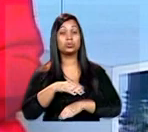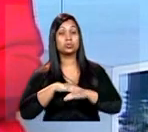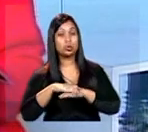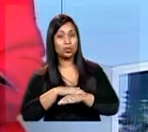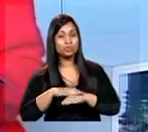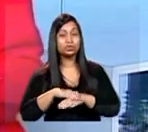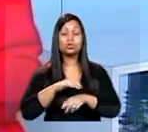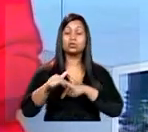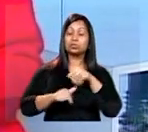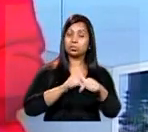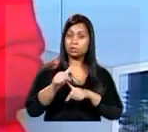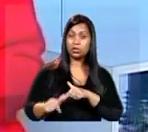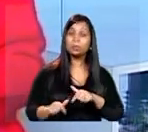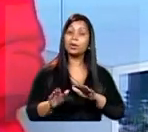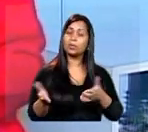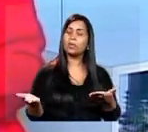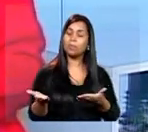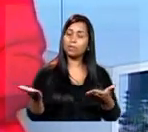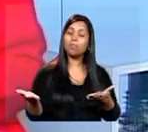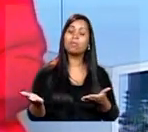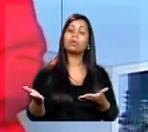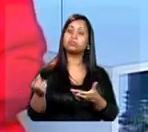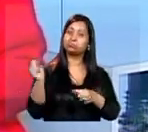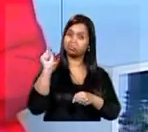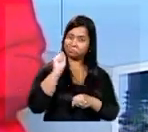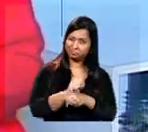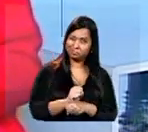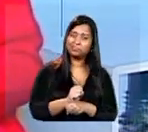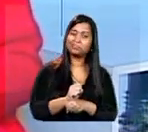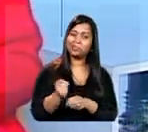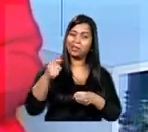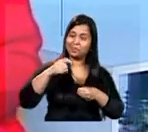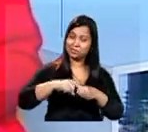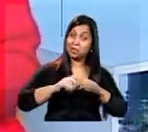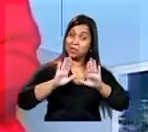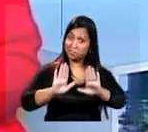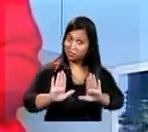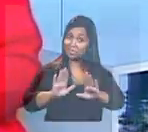sobre uma geral, né, sobre o serviço. A gente vai para um breve intervalo e volta daqui a